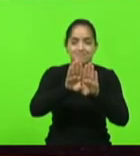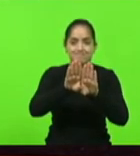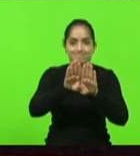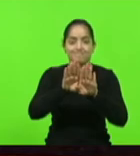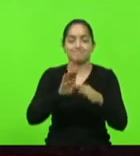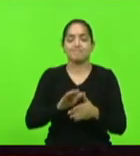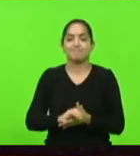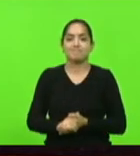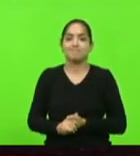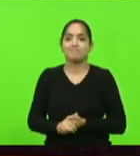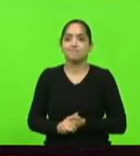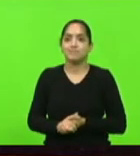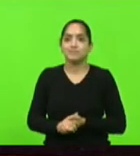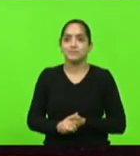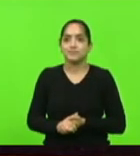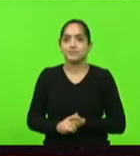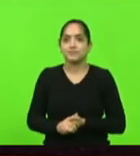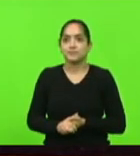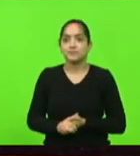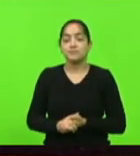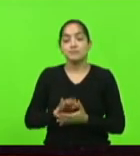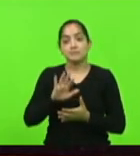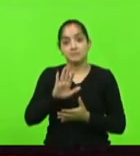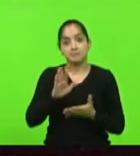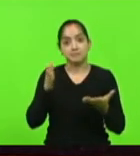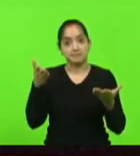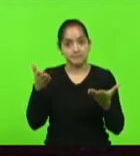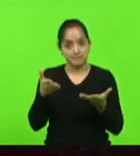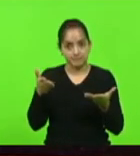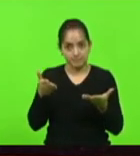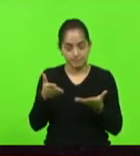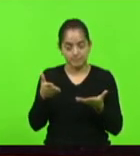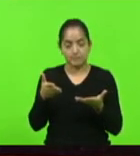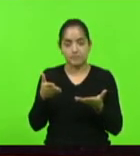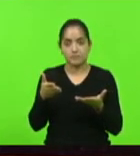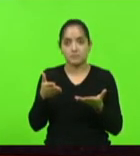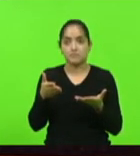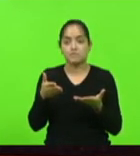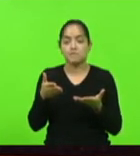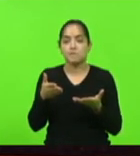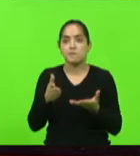aqui. Pois agora, deputado Márcio,